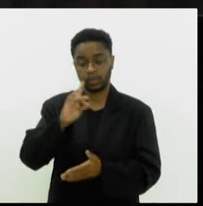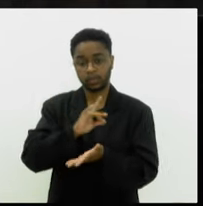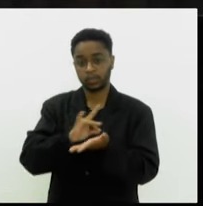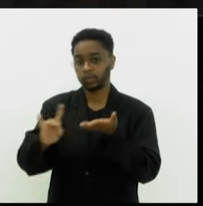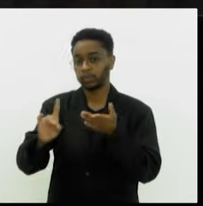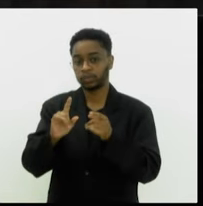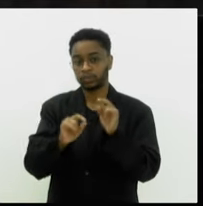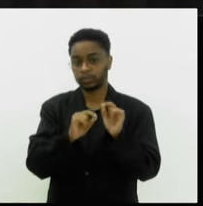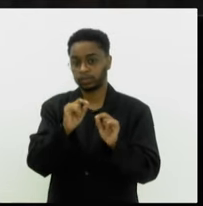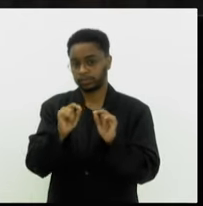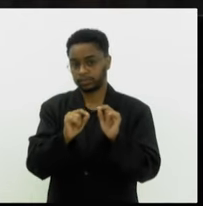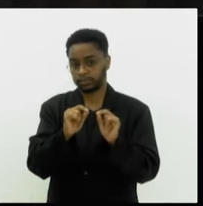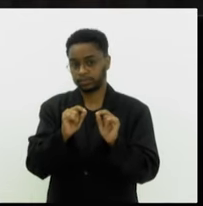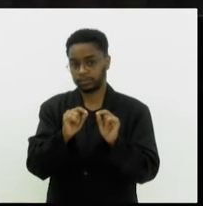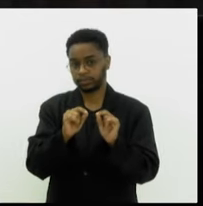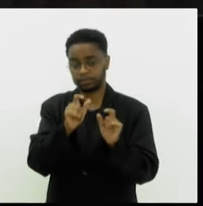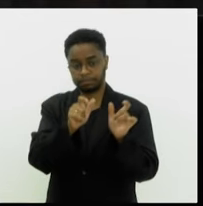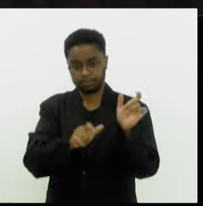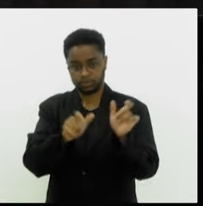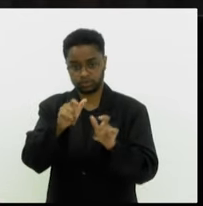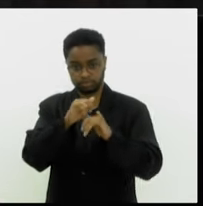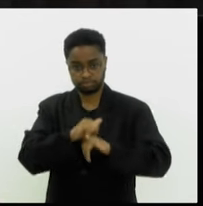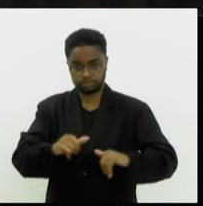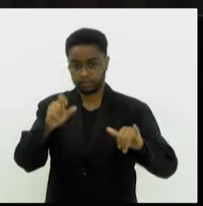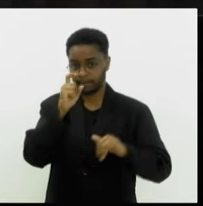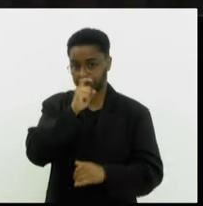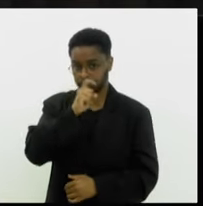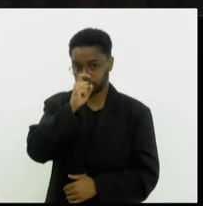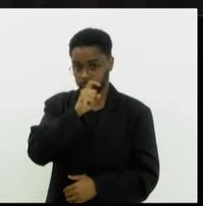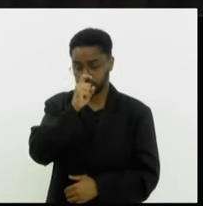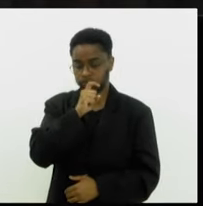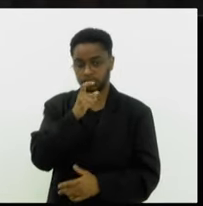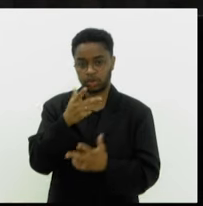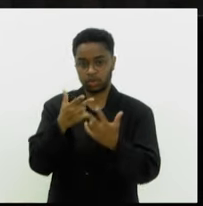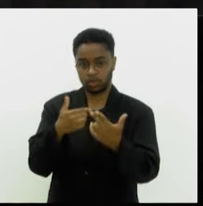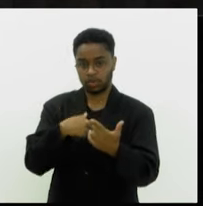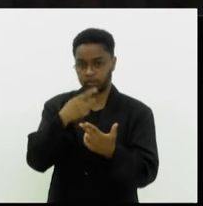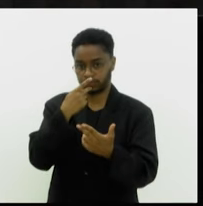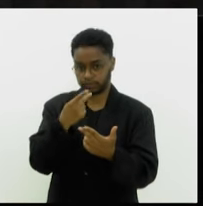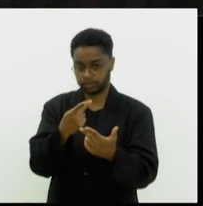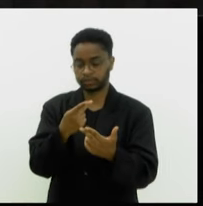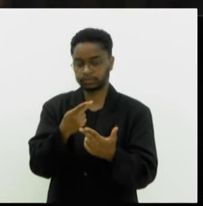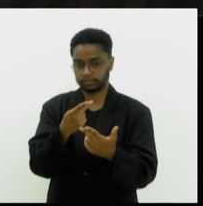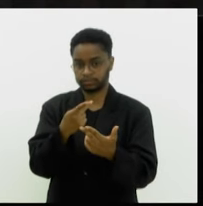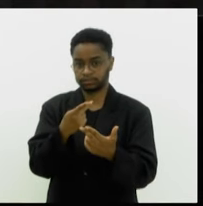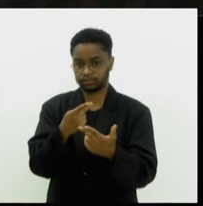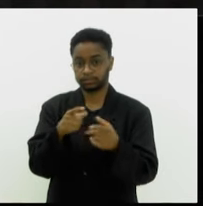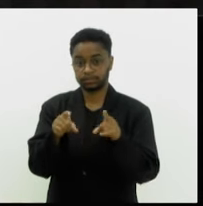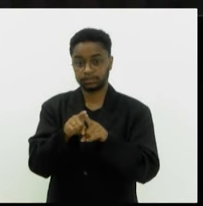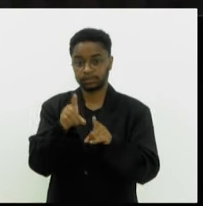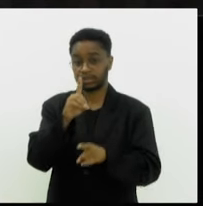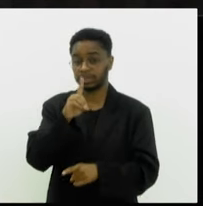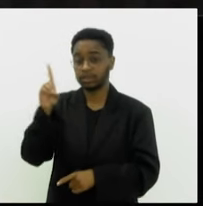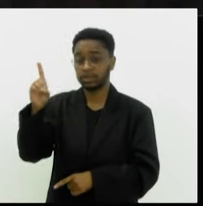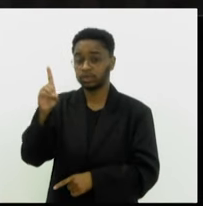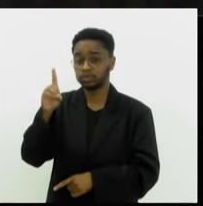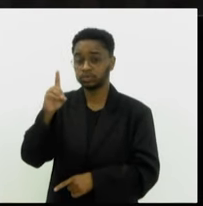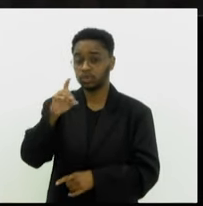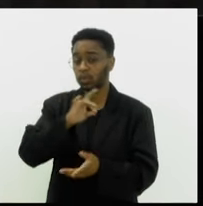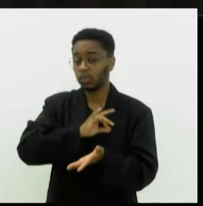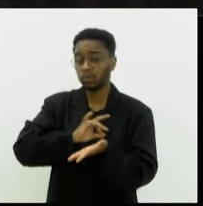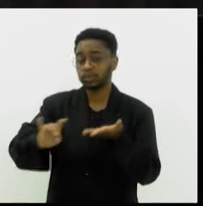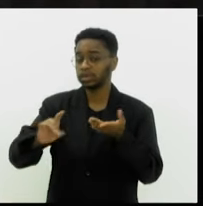que profere mentiras, como eu falei. E o Senhor abomina o quê?